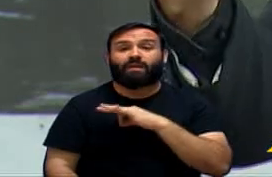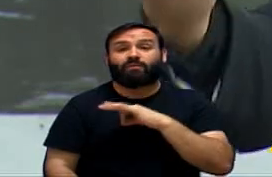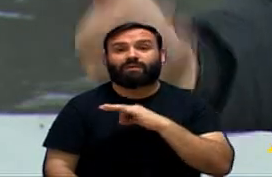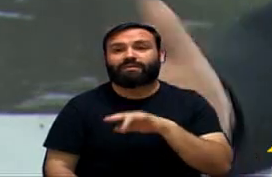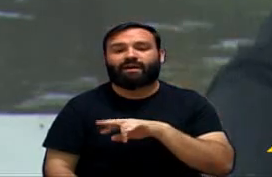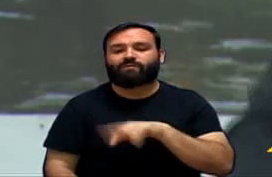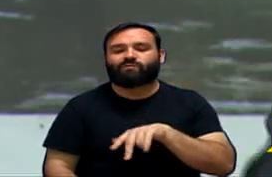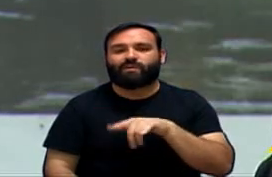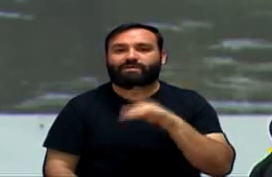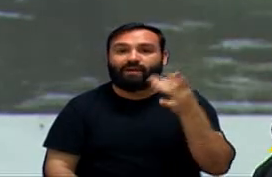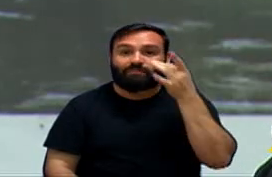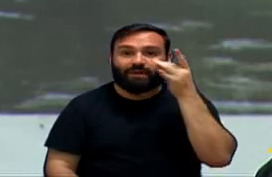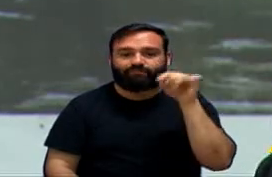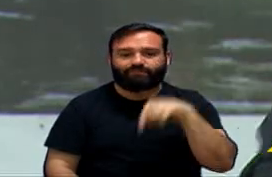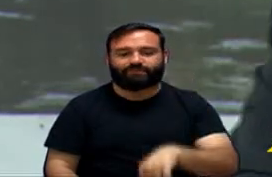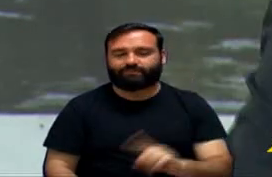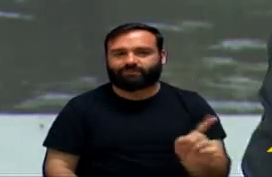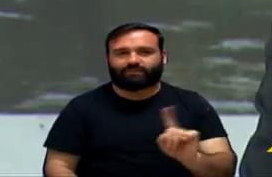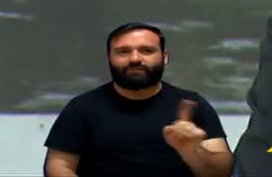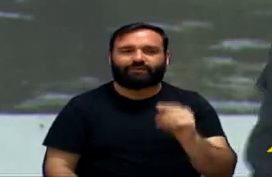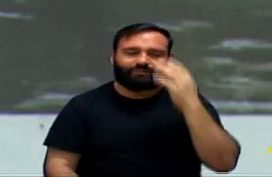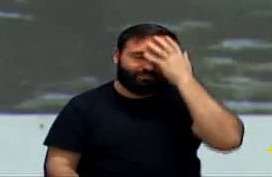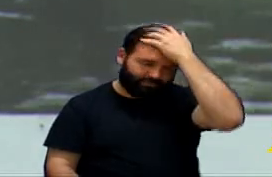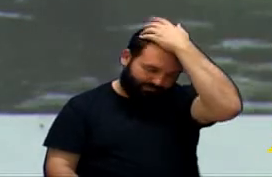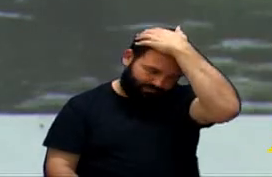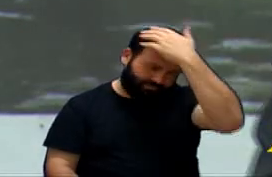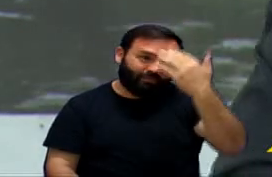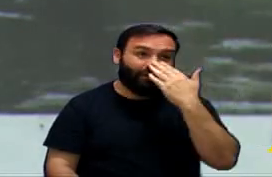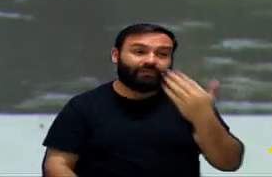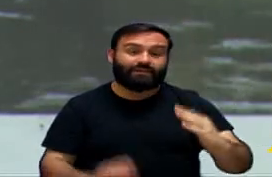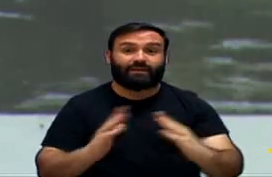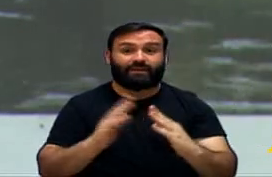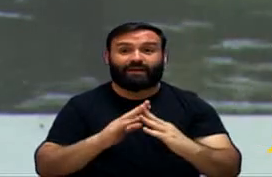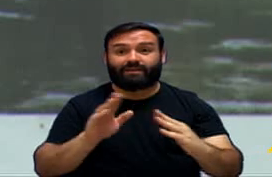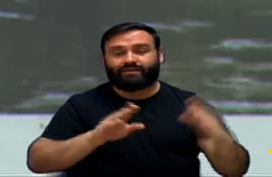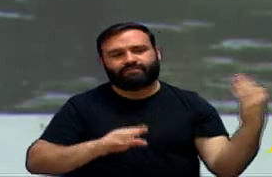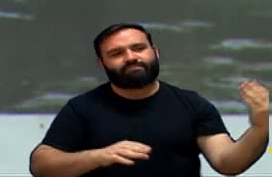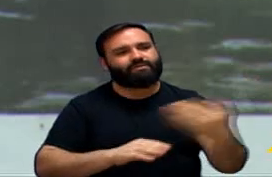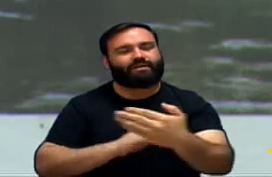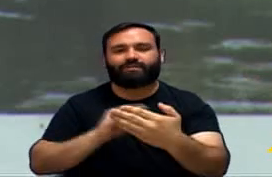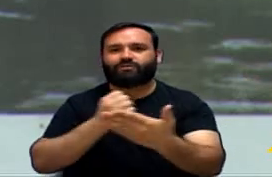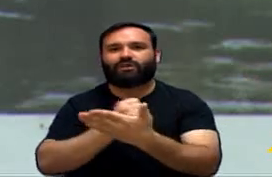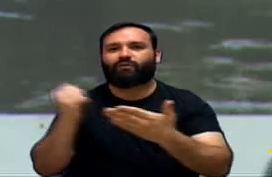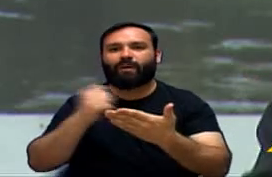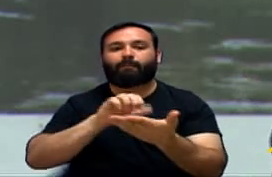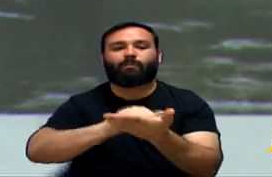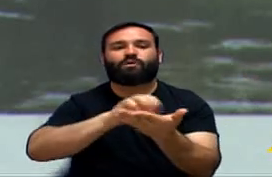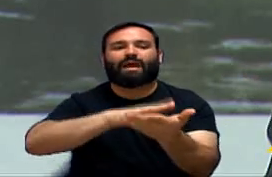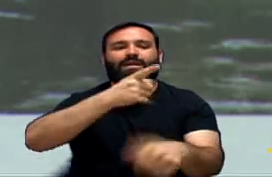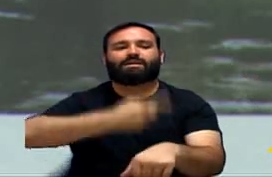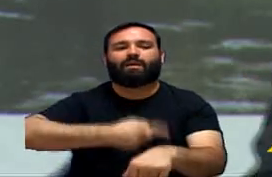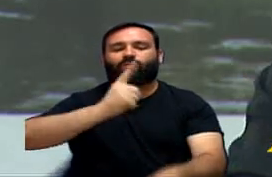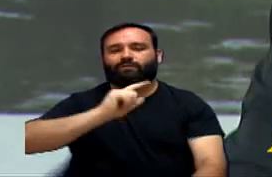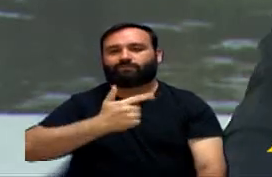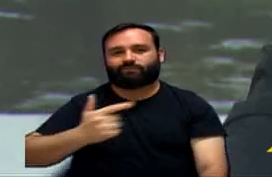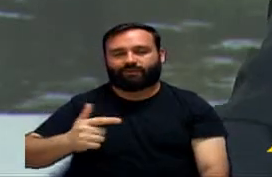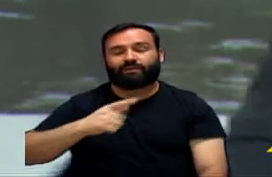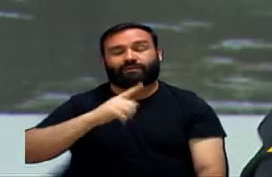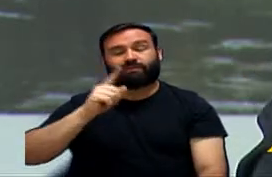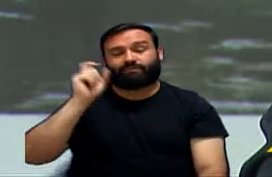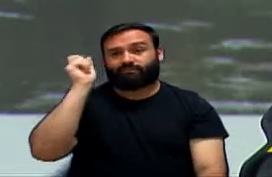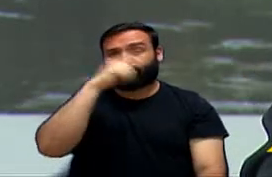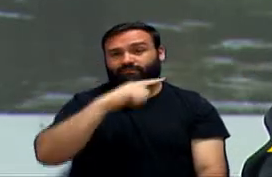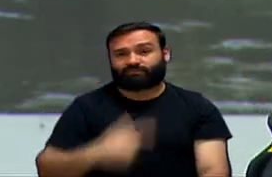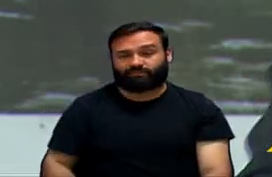é não é onipresente se passa uma moto de frente à sua casa ela já passou não tem como multar Ela ali naquele momento eu falei então é